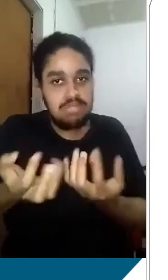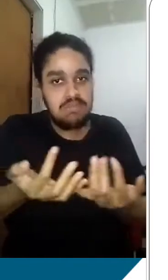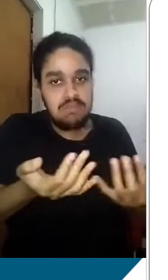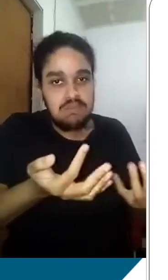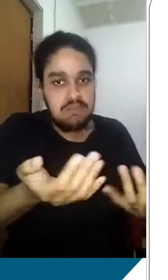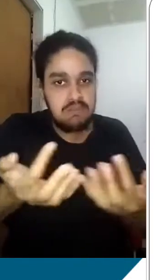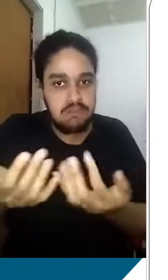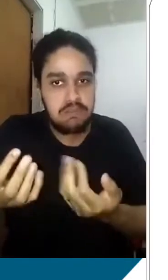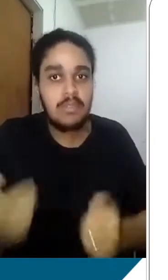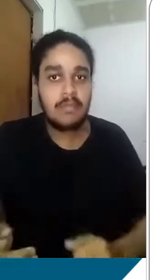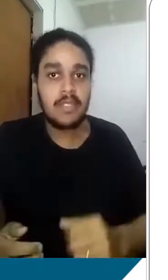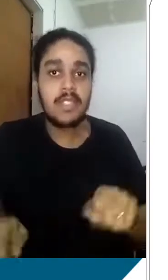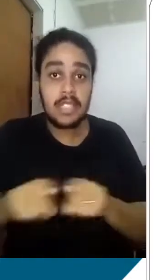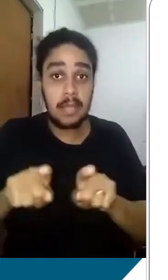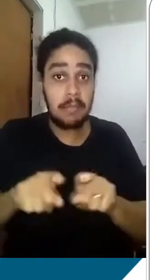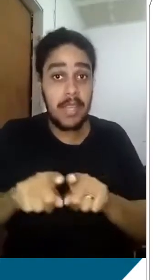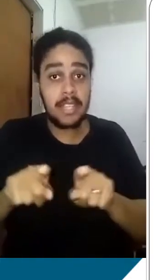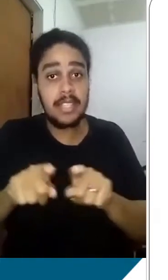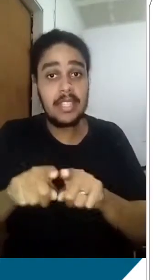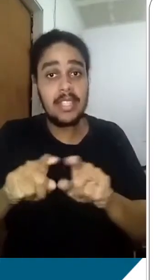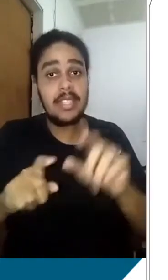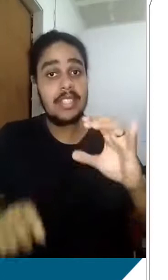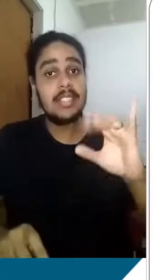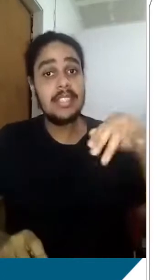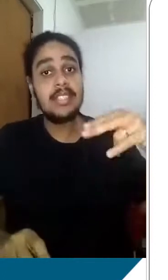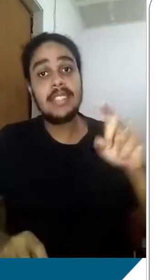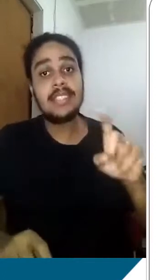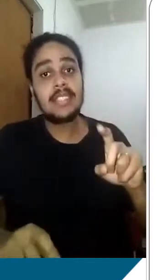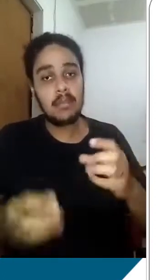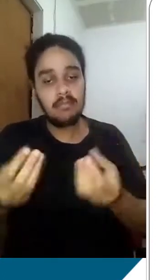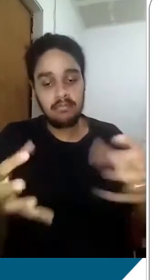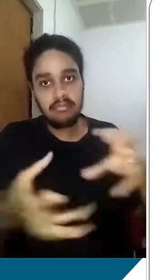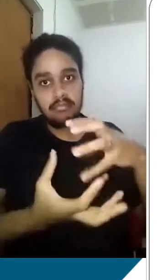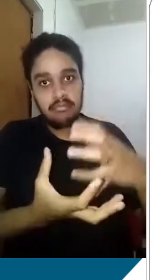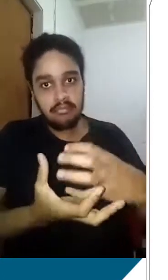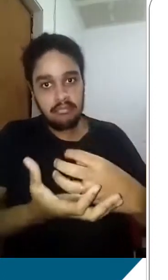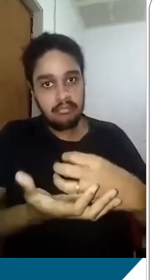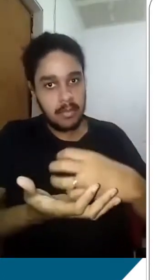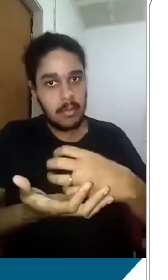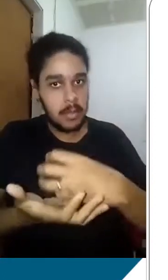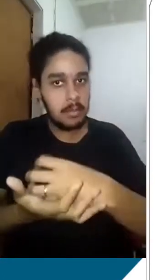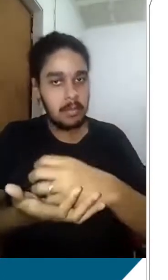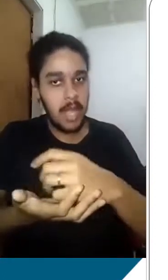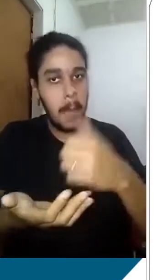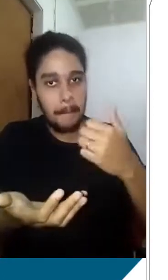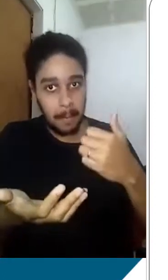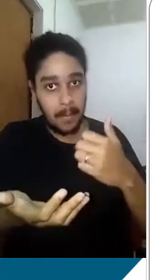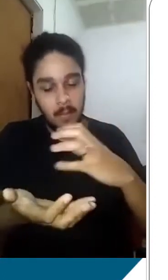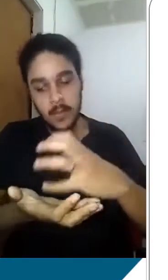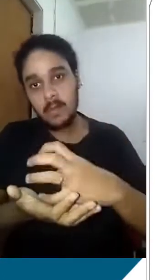e também as cinzas dessa matéria orgânica que foi queimada, elas acabam ali num primeiro